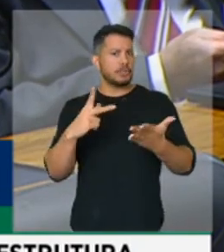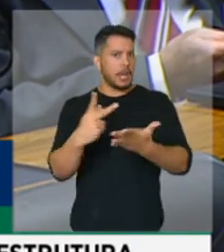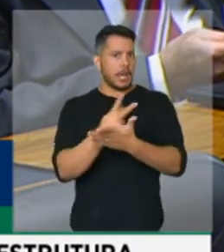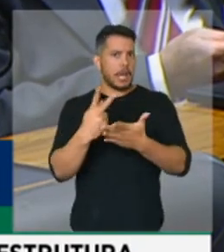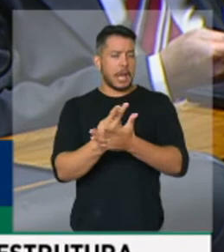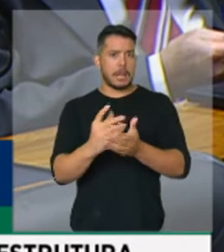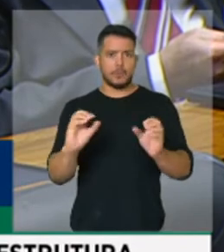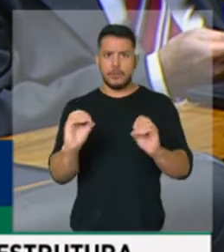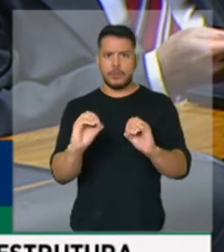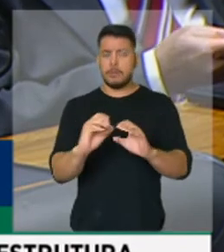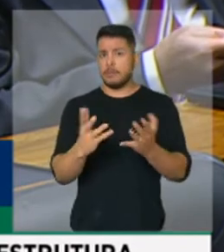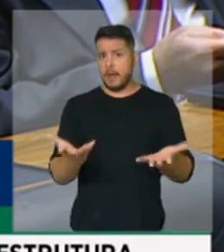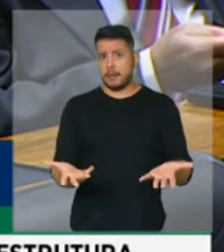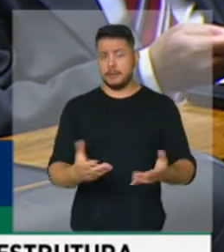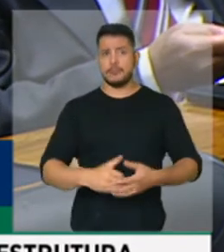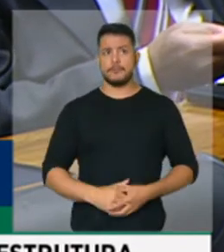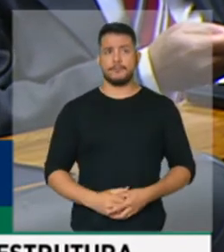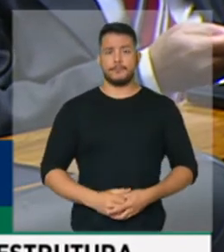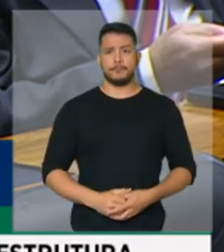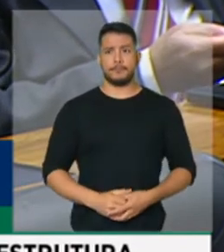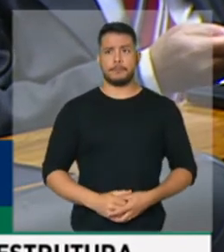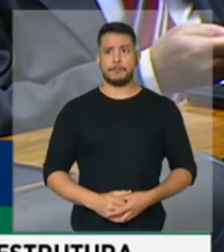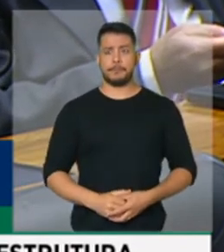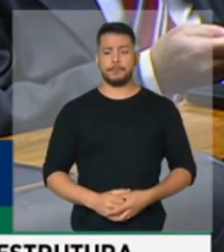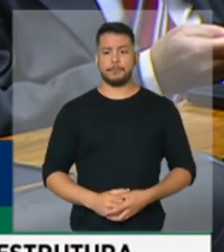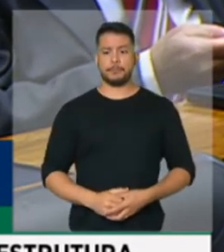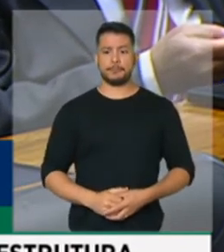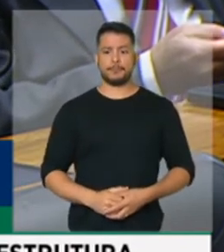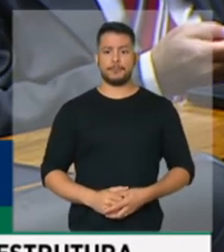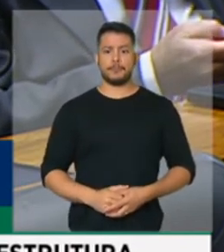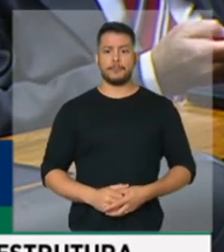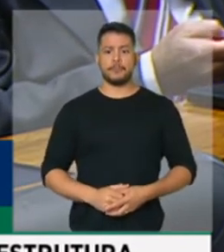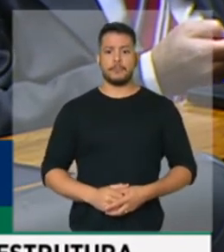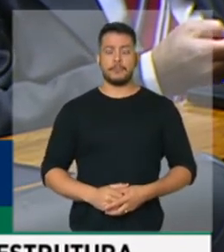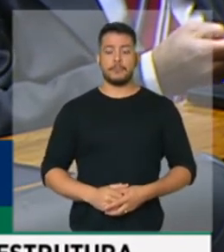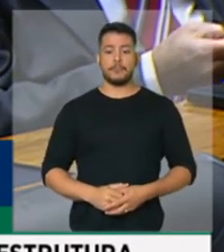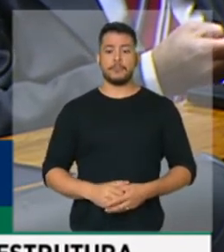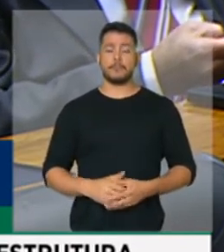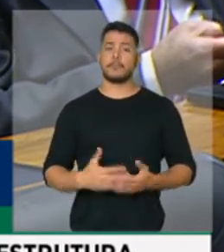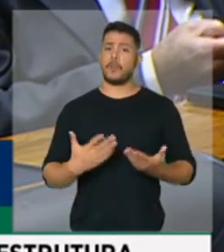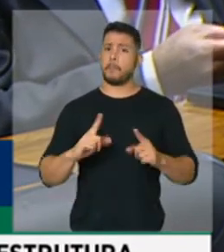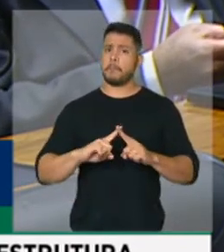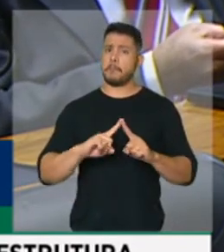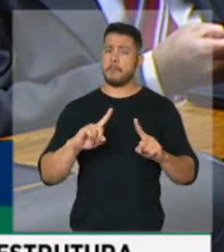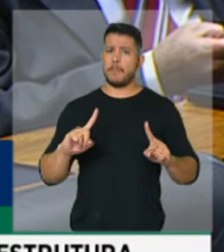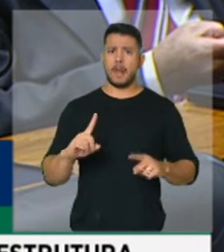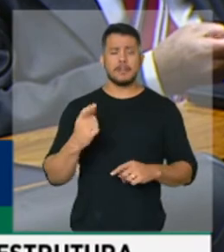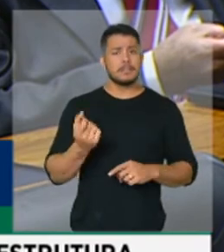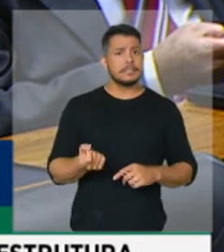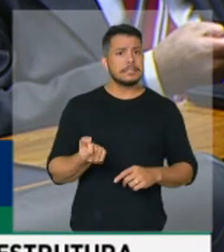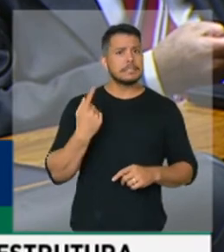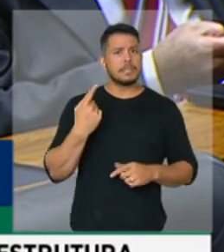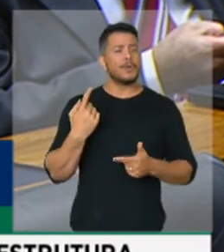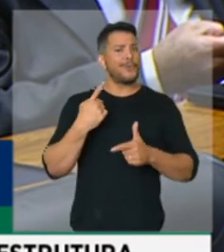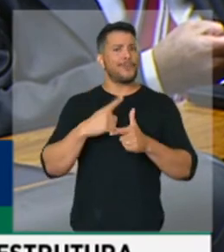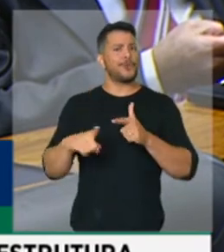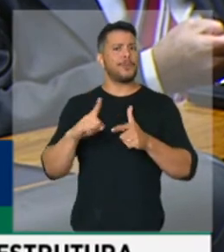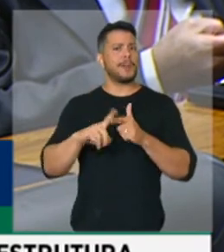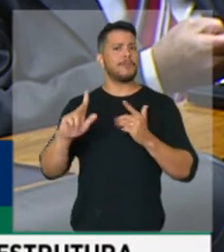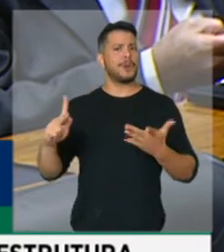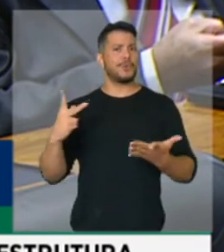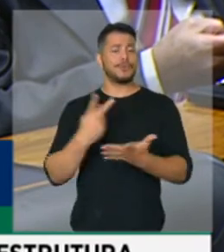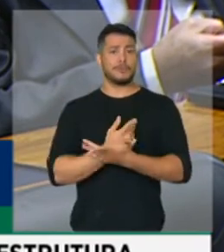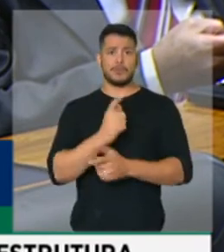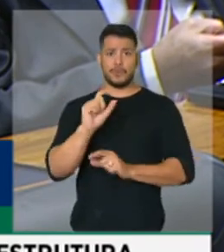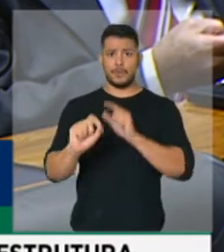das respectivas redações finais. No entanto, estranhamente, o problema só apareceu quando representantes